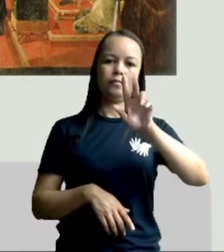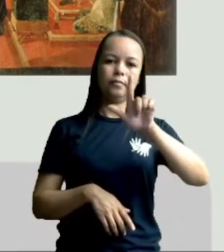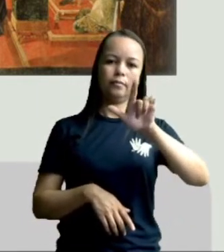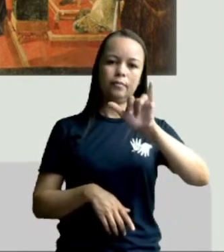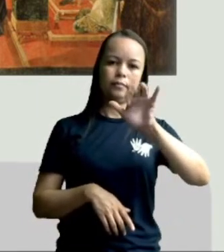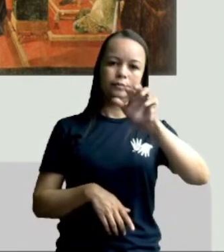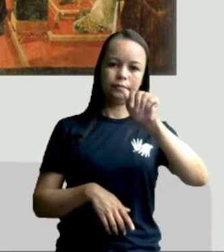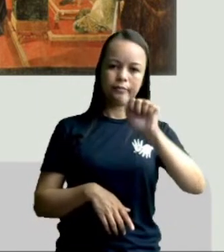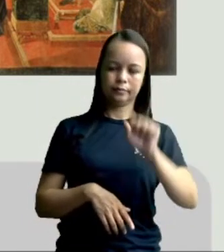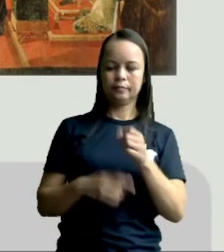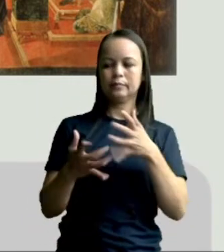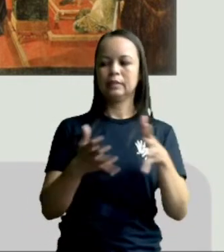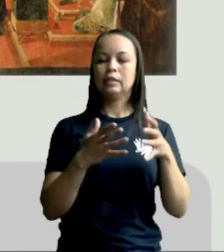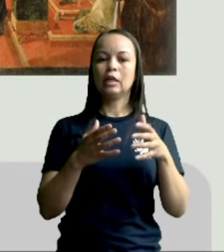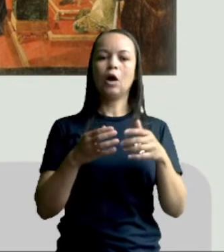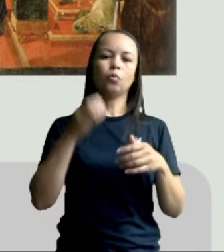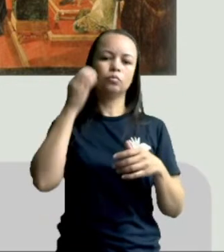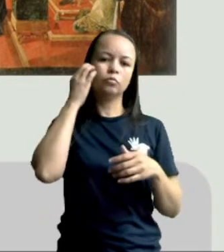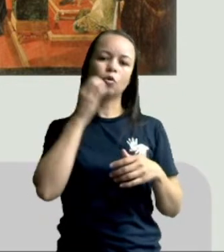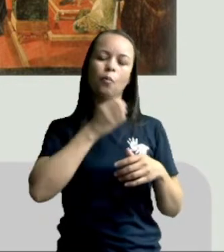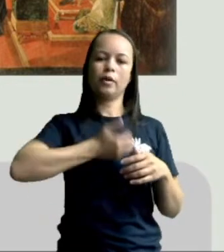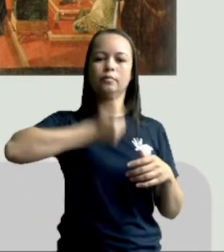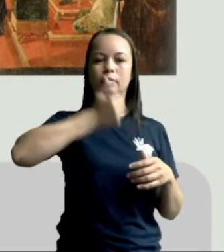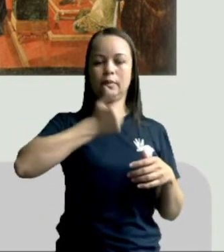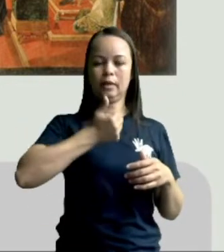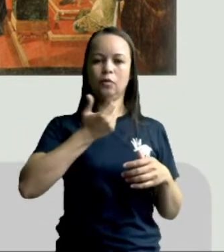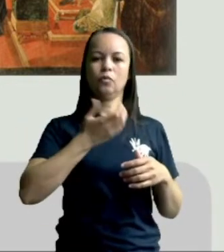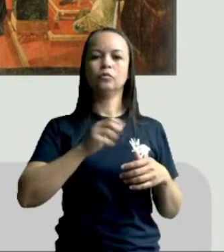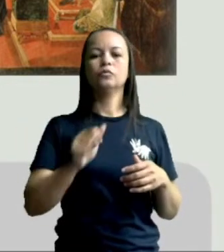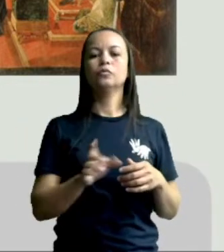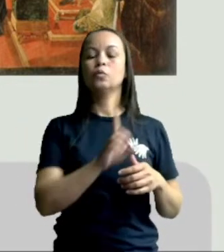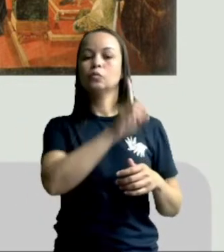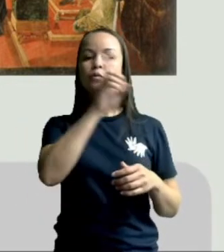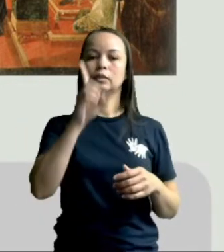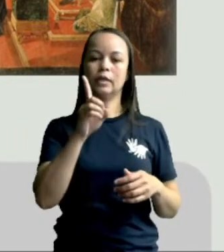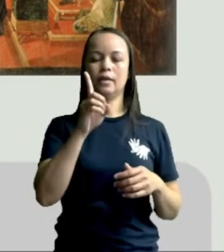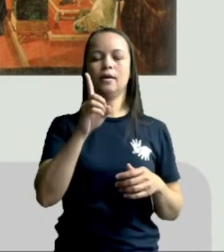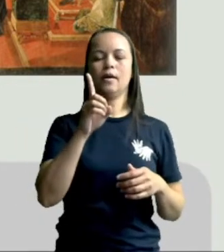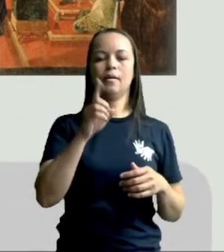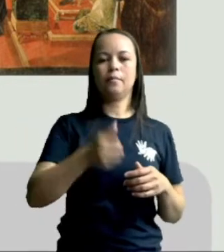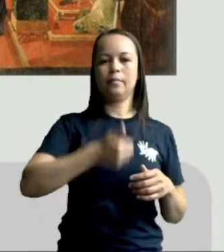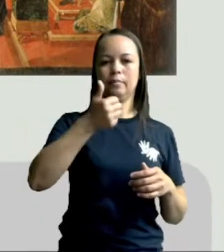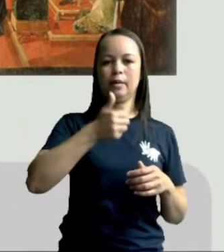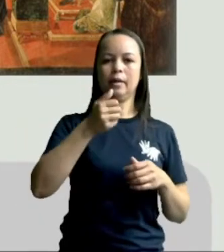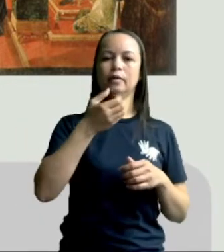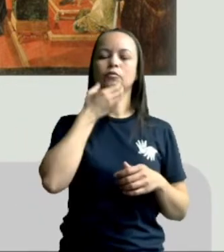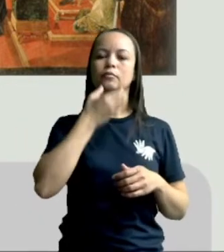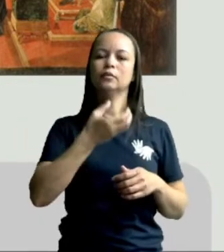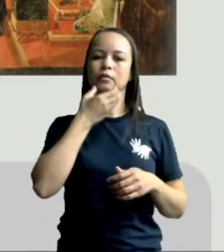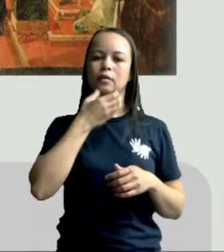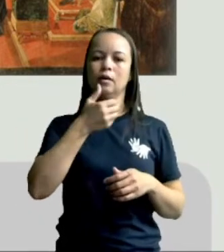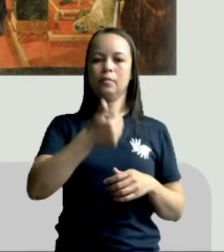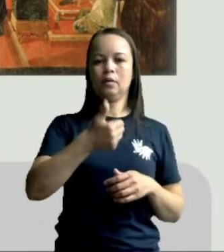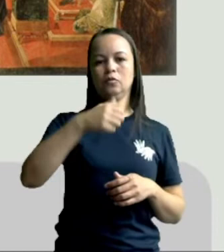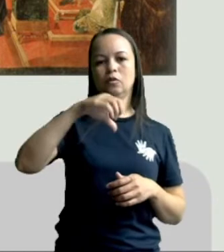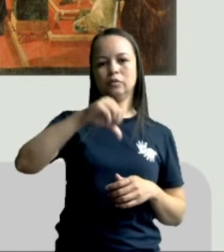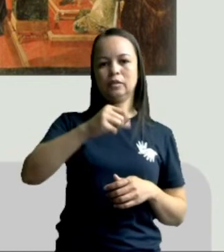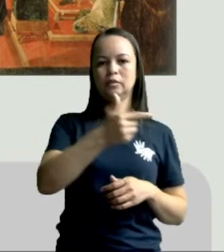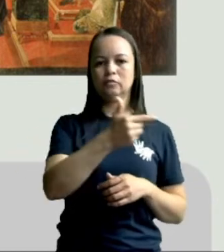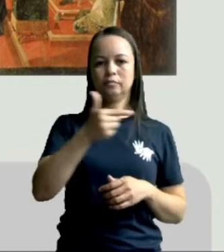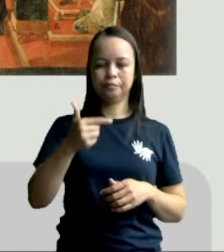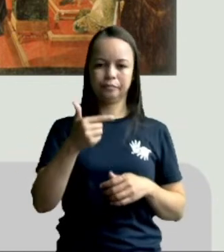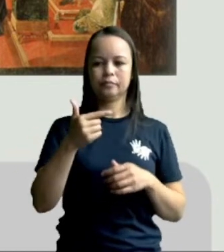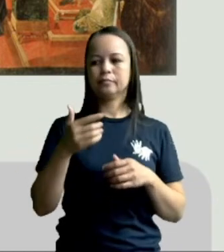imperador e nomeado como Dom Pedro I em 1º de dezembro de 1822. Com isso, foi inaugurado o